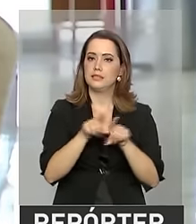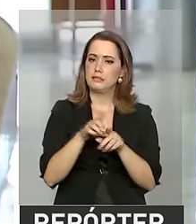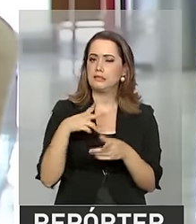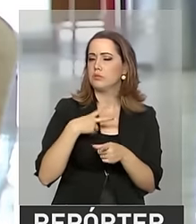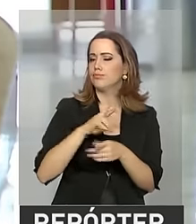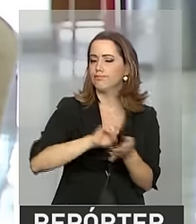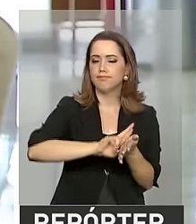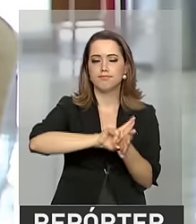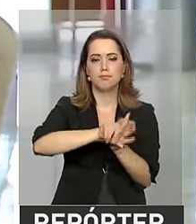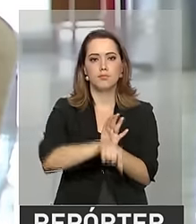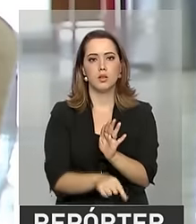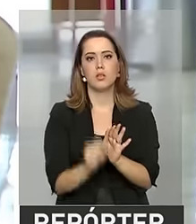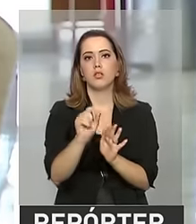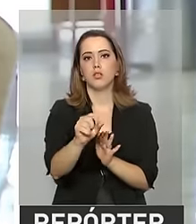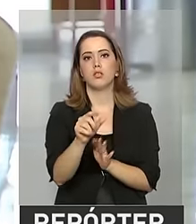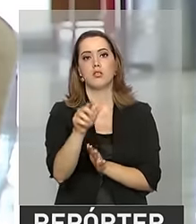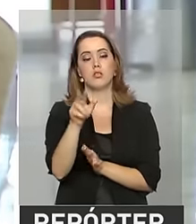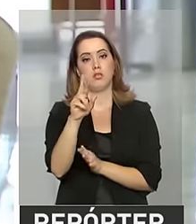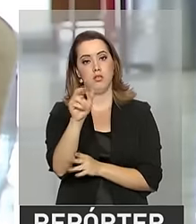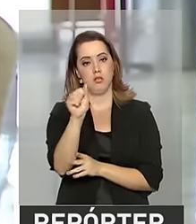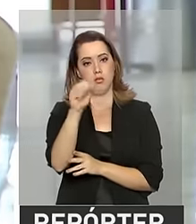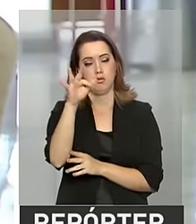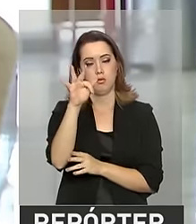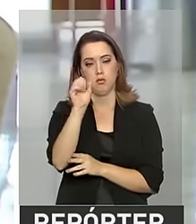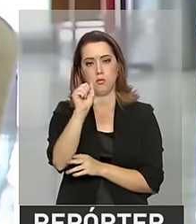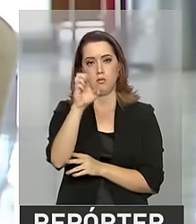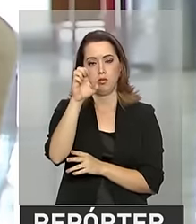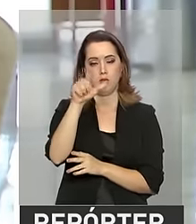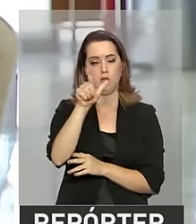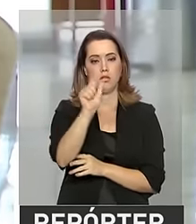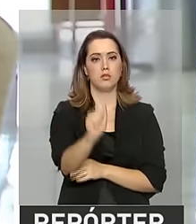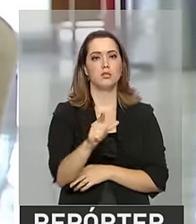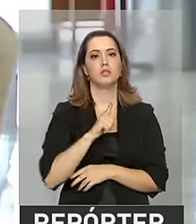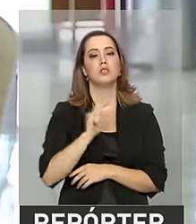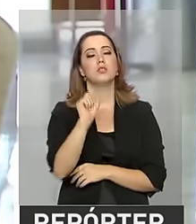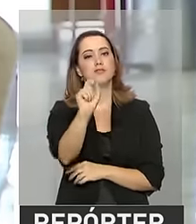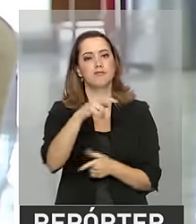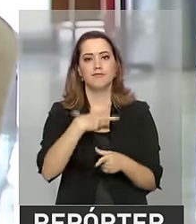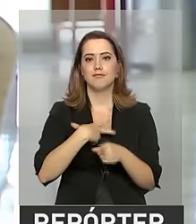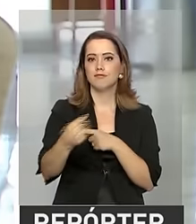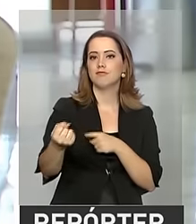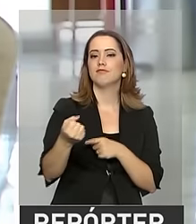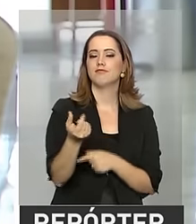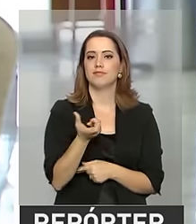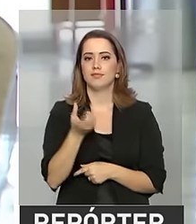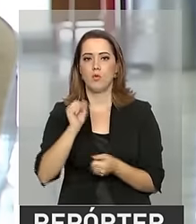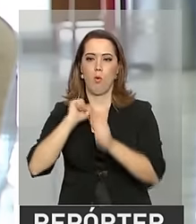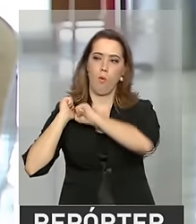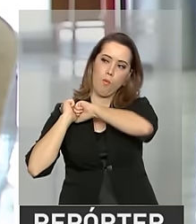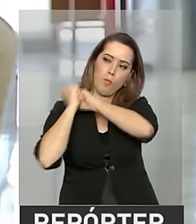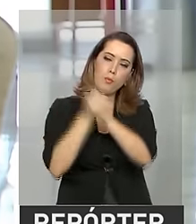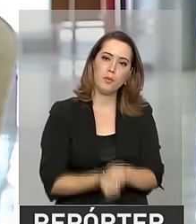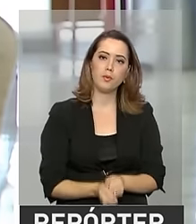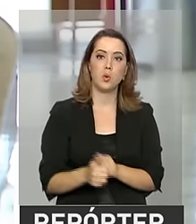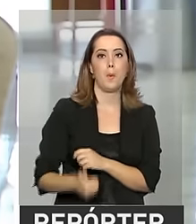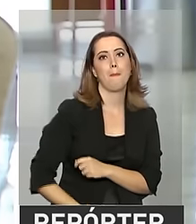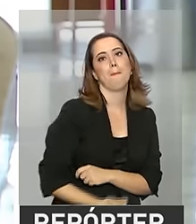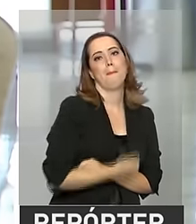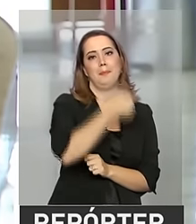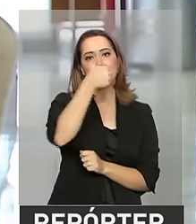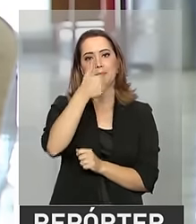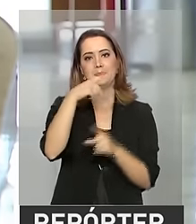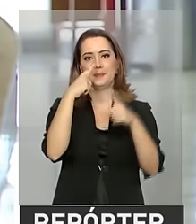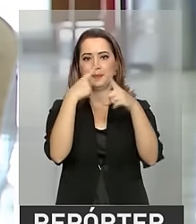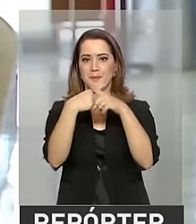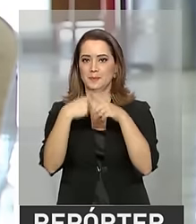estiveram aqui além da Rafaela Silva judoca de ouro lá no Rio também é o melhor desempenho do Brasil na história das Olimpíadas ao